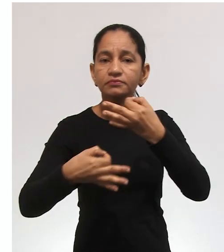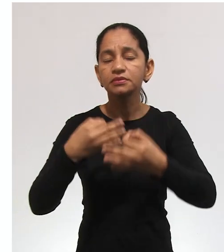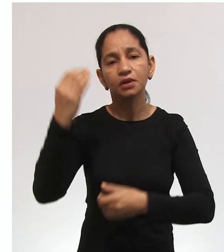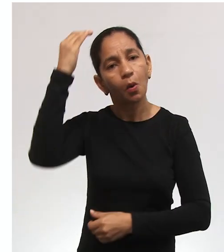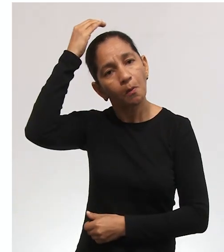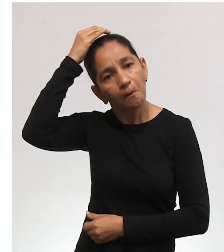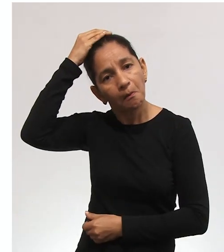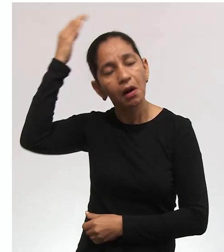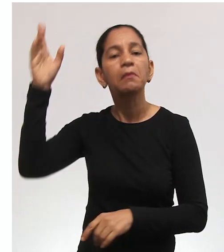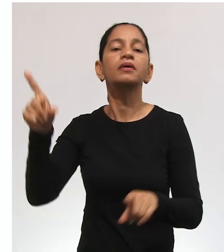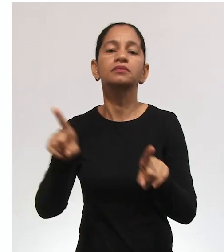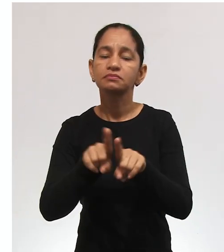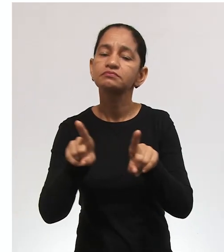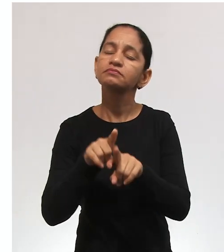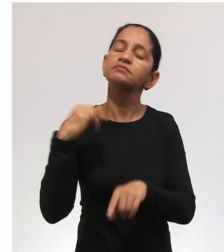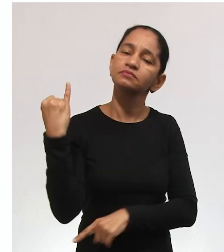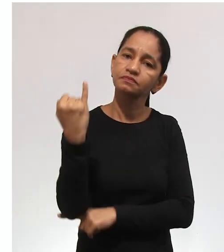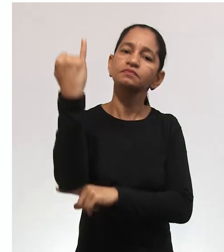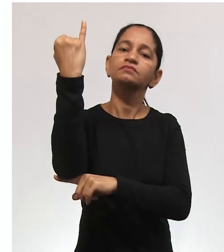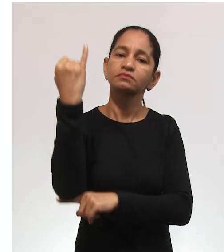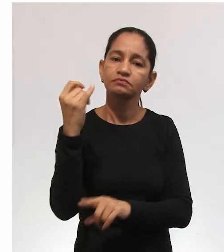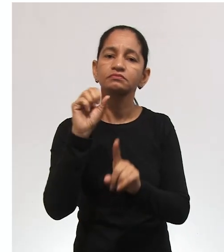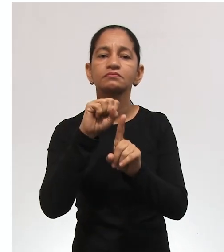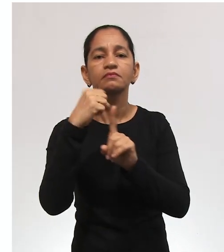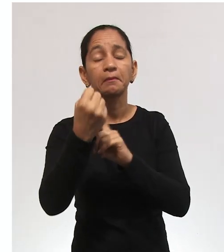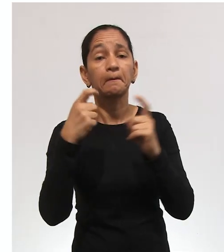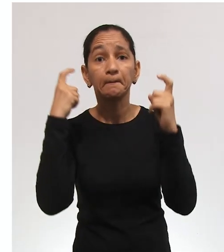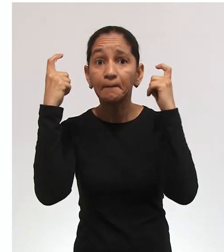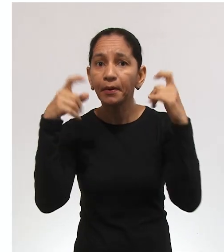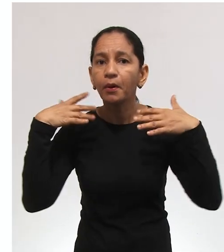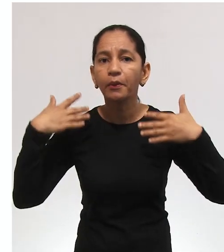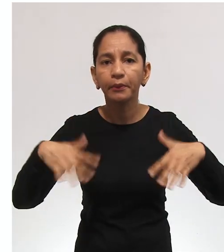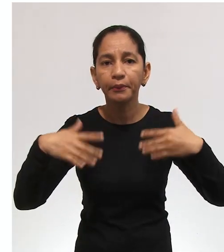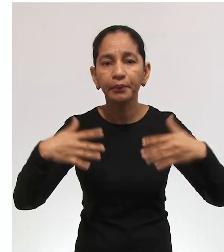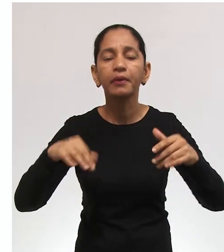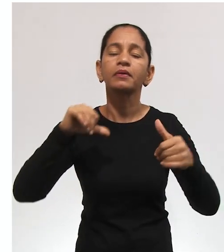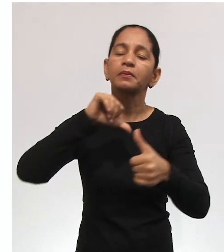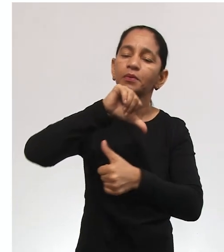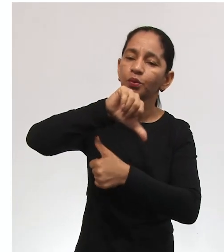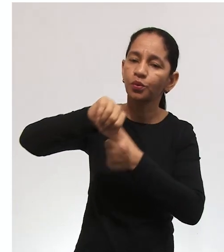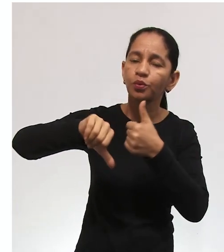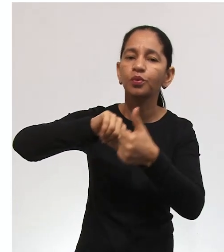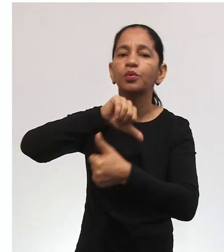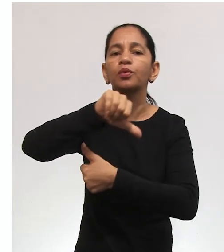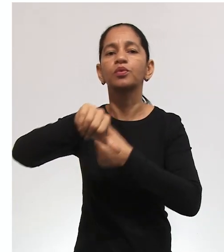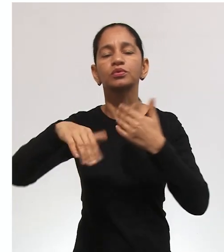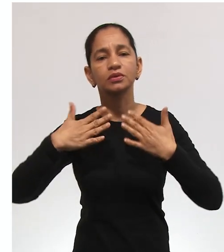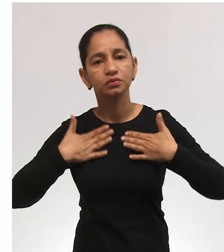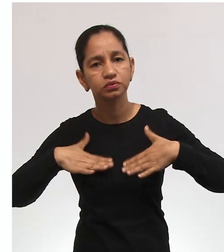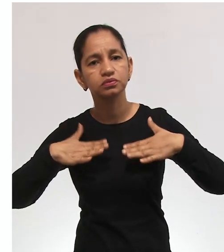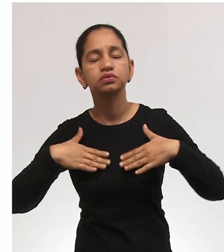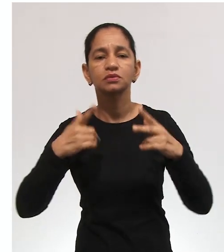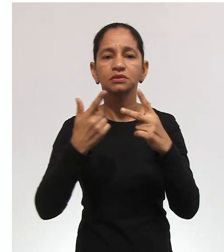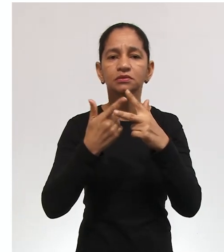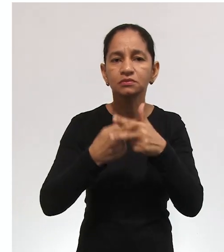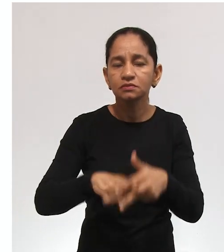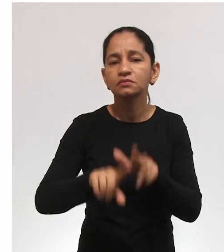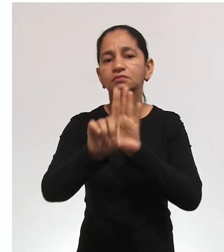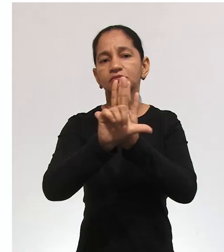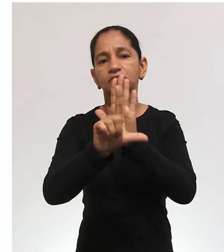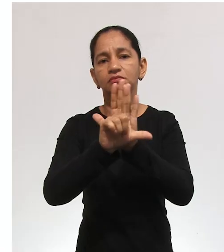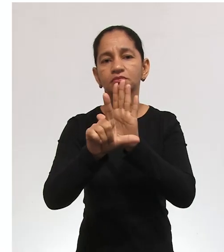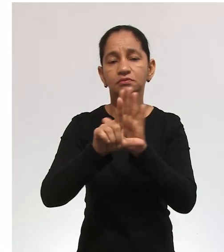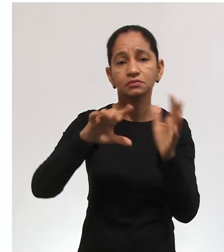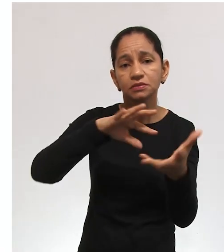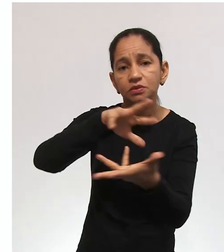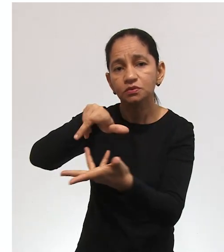Papa, trazendo essa preocupação social, ele consegue mudar a cabeça de muitas legislações ao redor